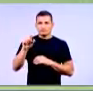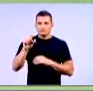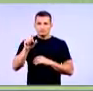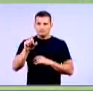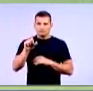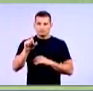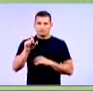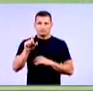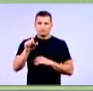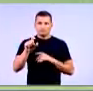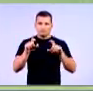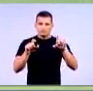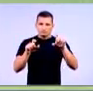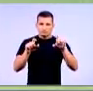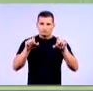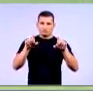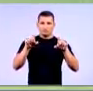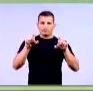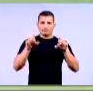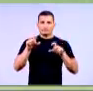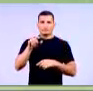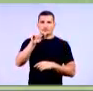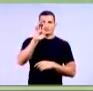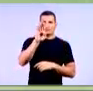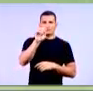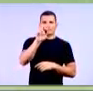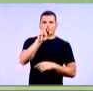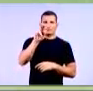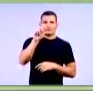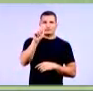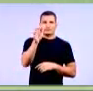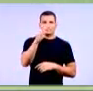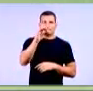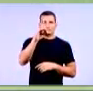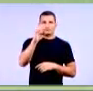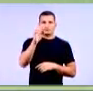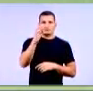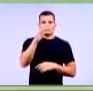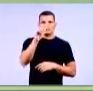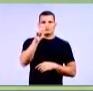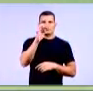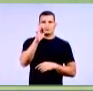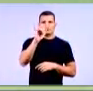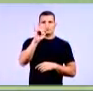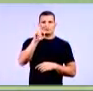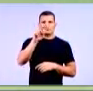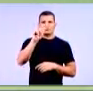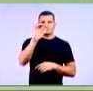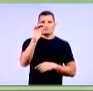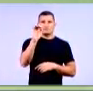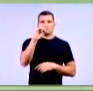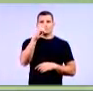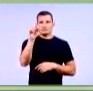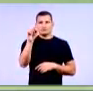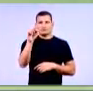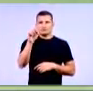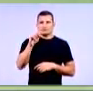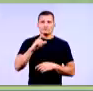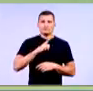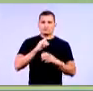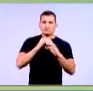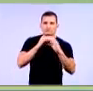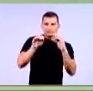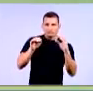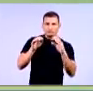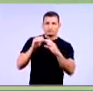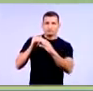de ativação. Isso aqui é a barra de ativação do usuário, e essa aqui é a barra de ativação do objeto A. E o objeto A manda uma mensagem para o objeto